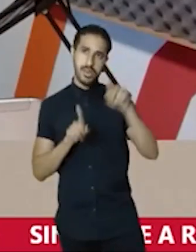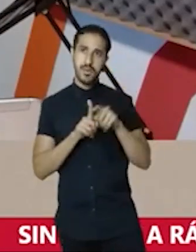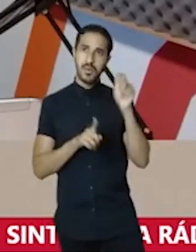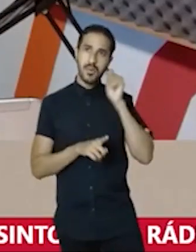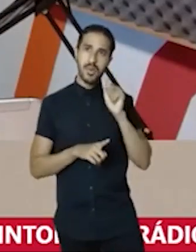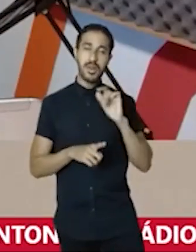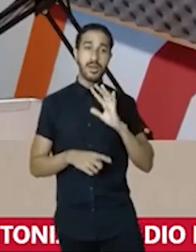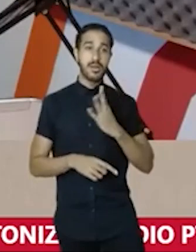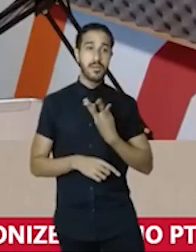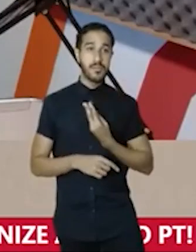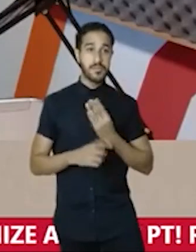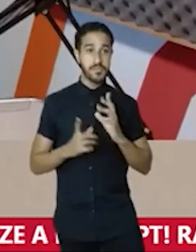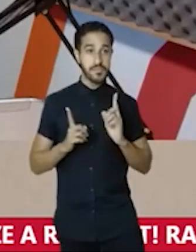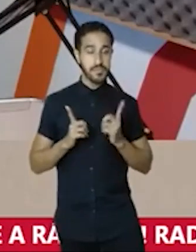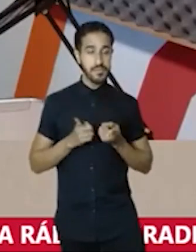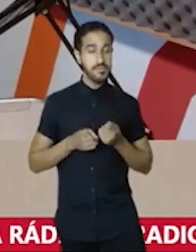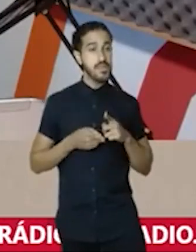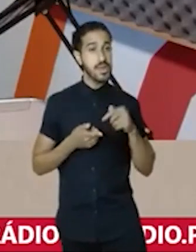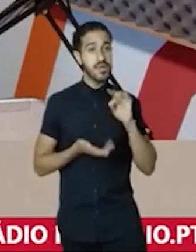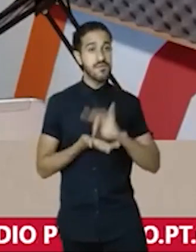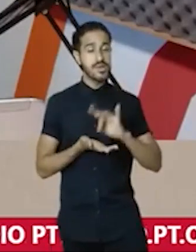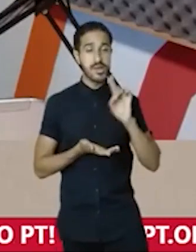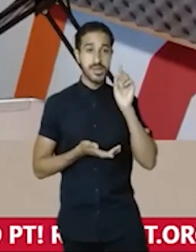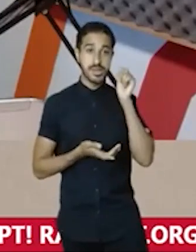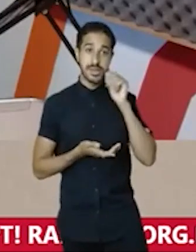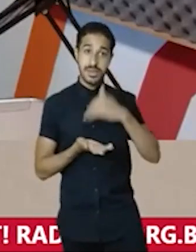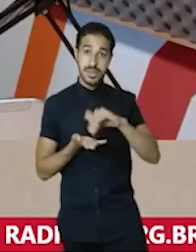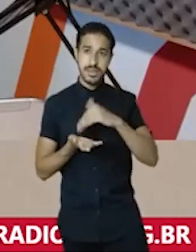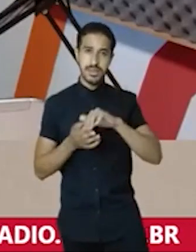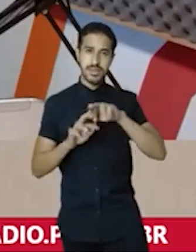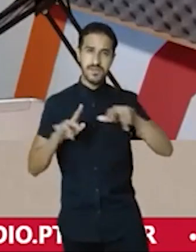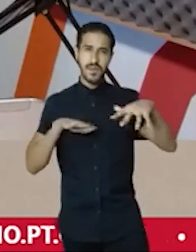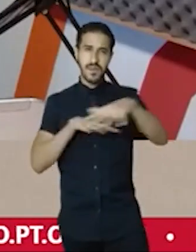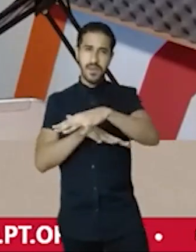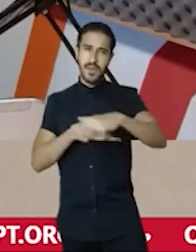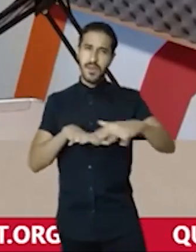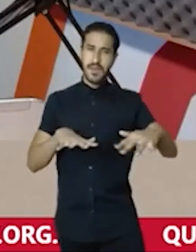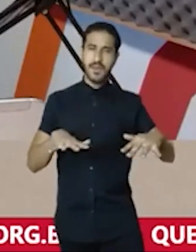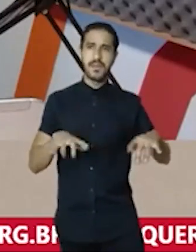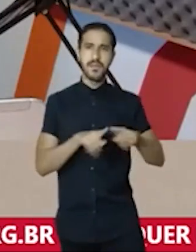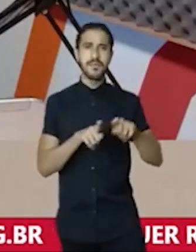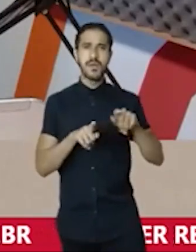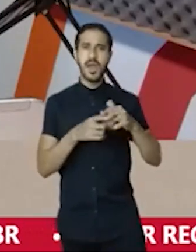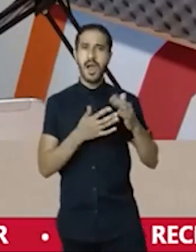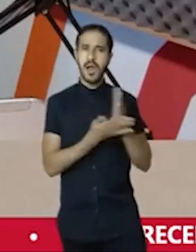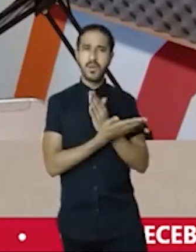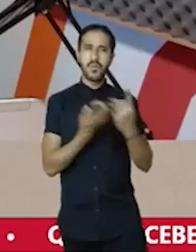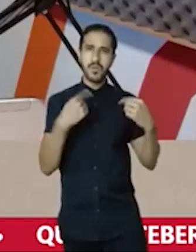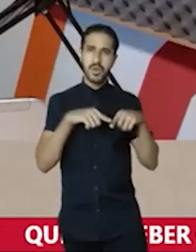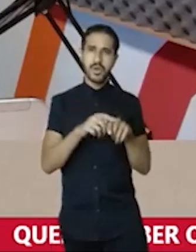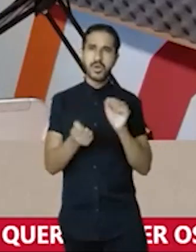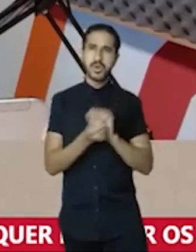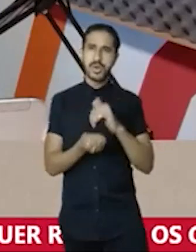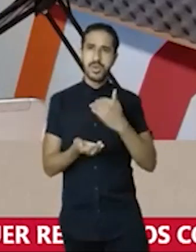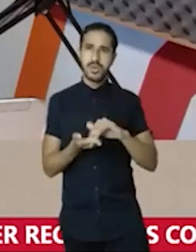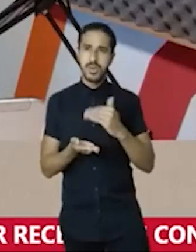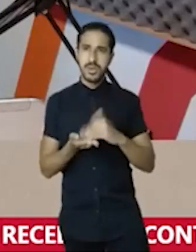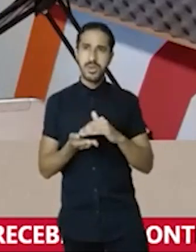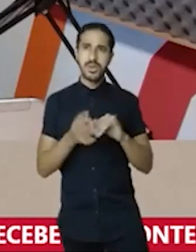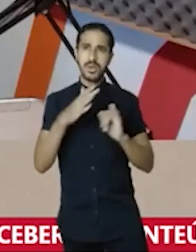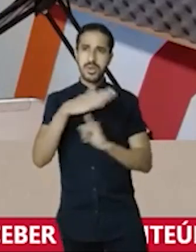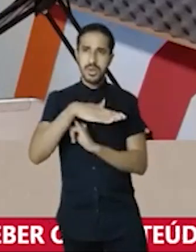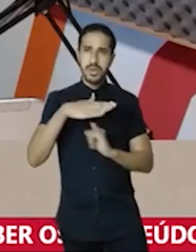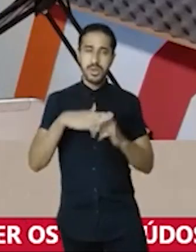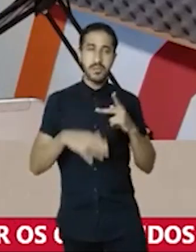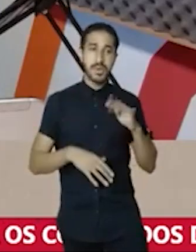travestis e transexuais. Então, na verdade, a secretaria, ela transversaliza em vários espaços, né, para as grandes parcerias com a Secretaria Institucional